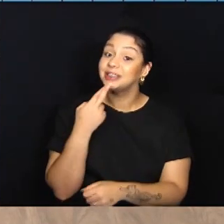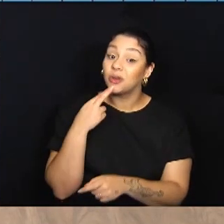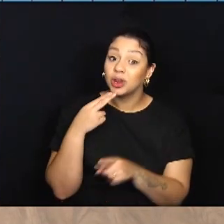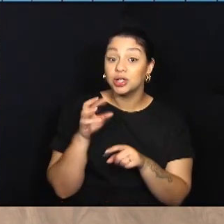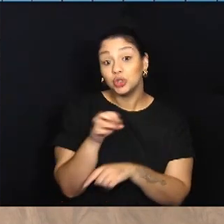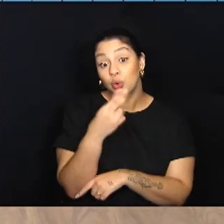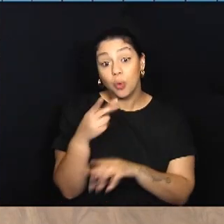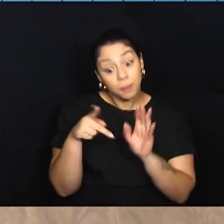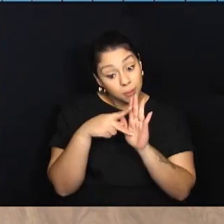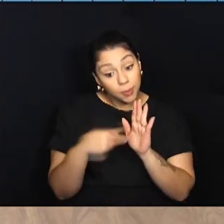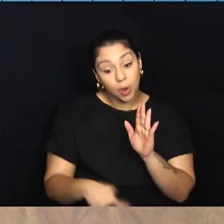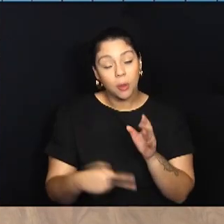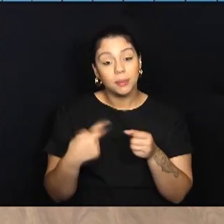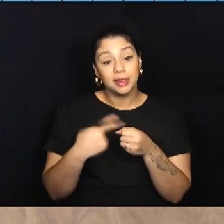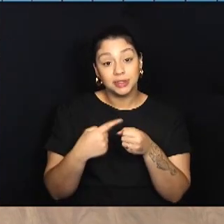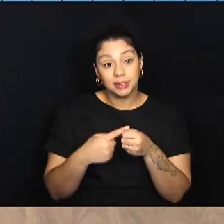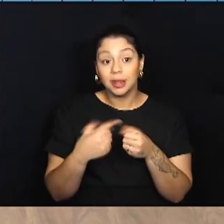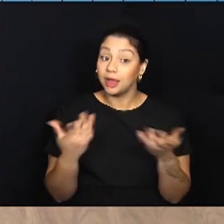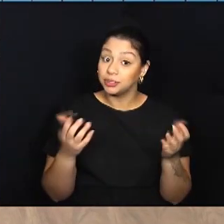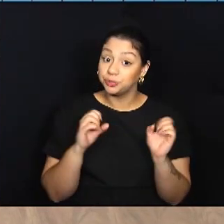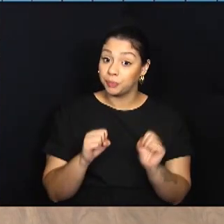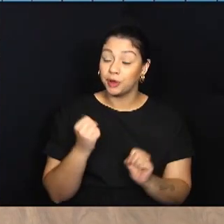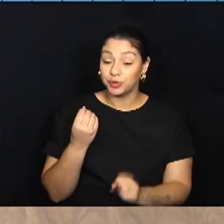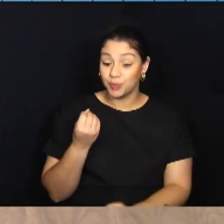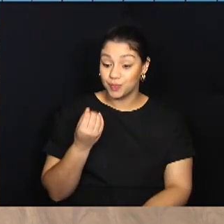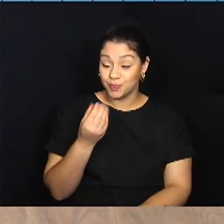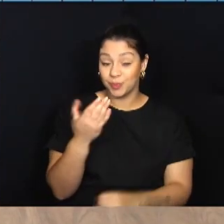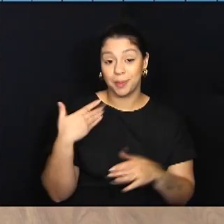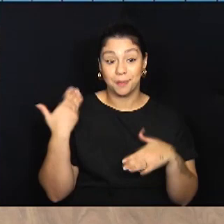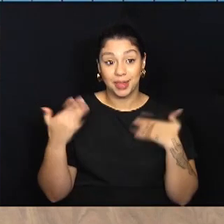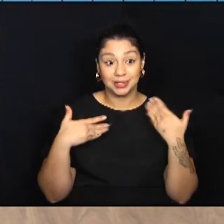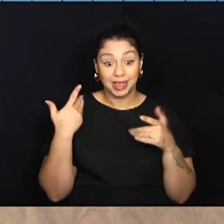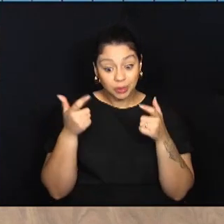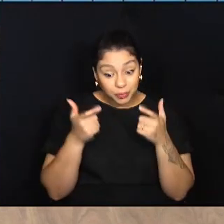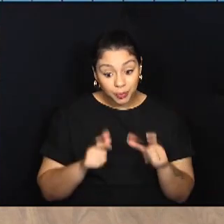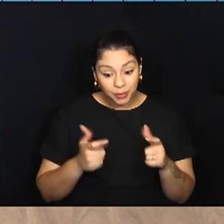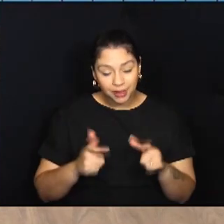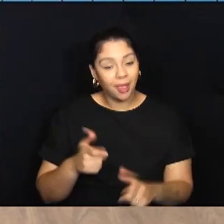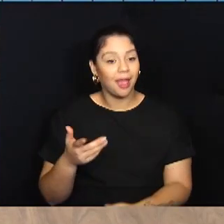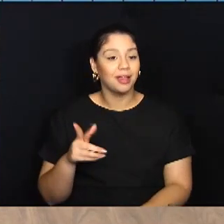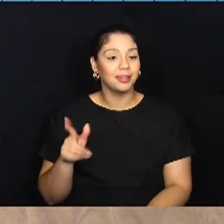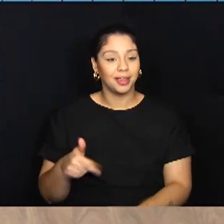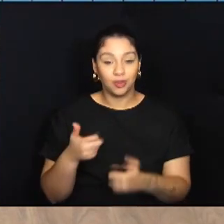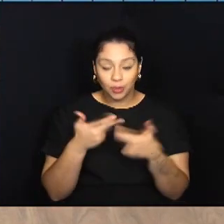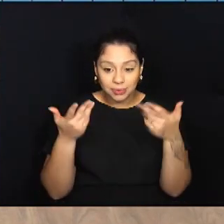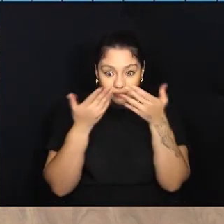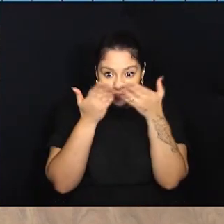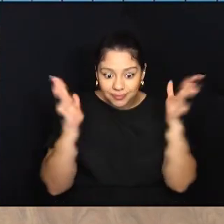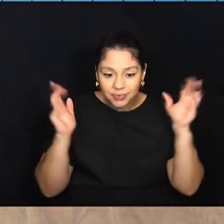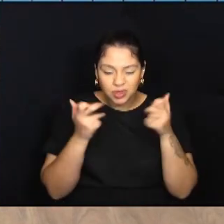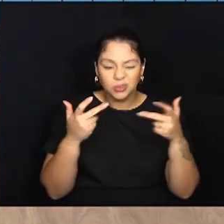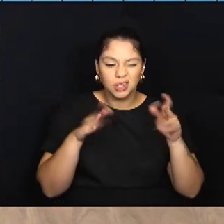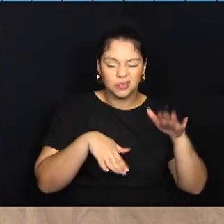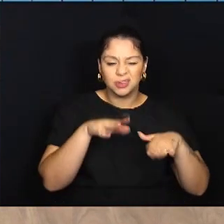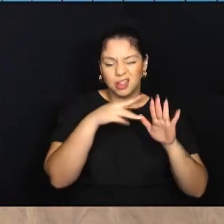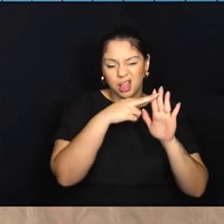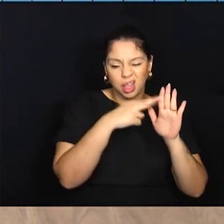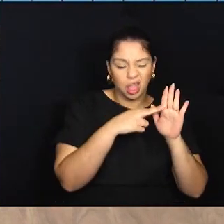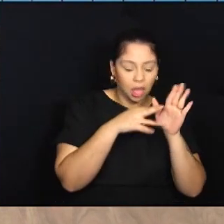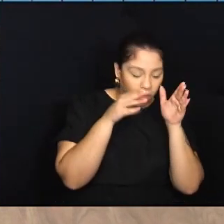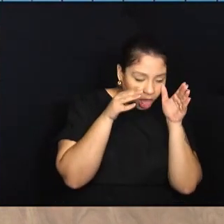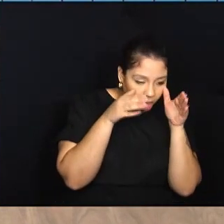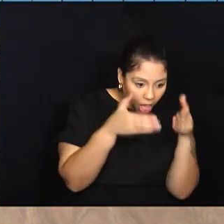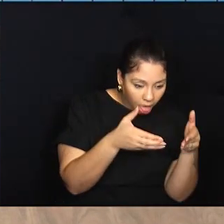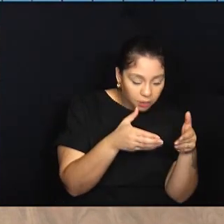não conhece, por que não fazer uma expedição pelo próprio local, sair um pouquinho dessa bolha, dessa rotina que muitas vezes as